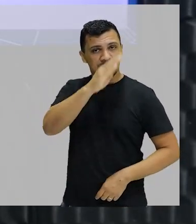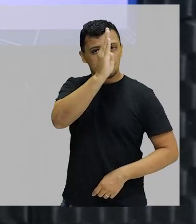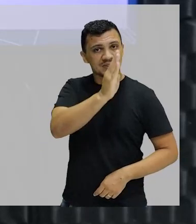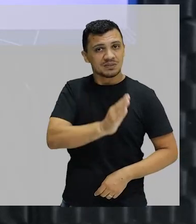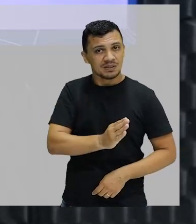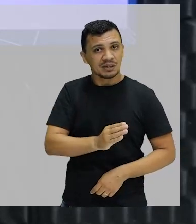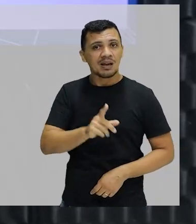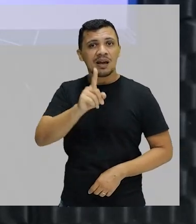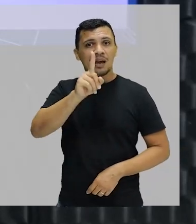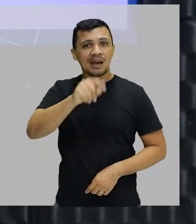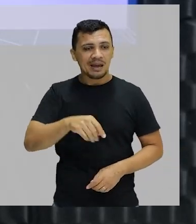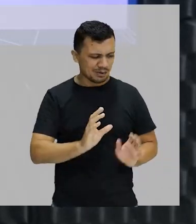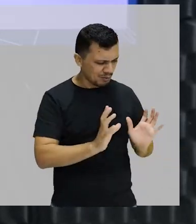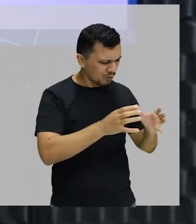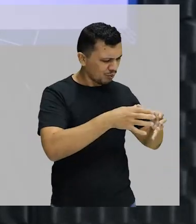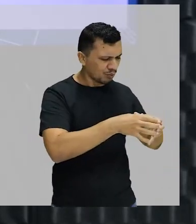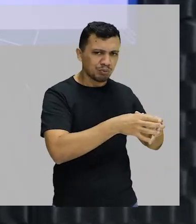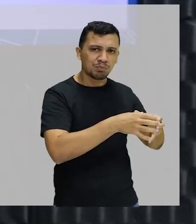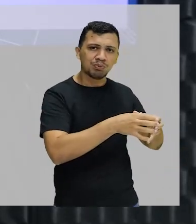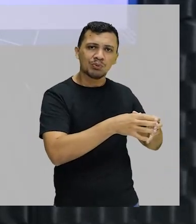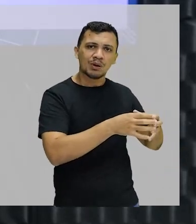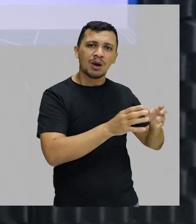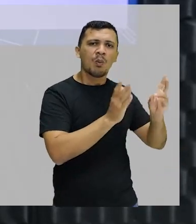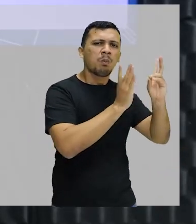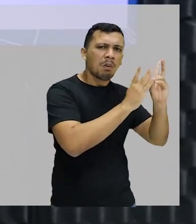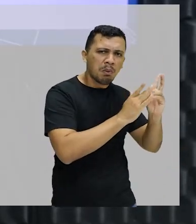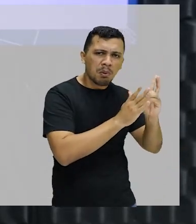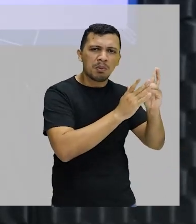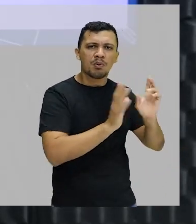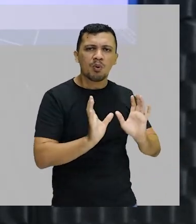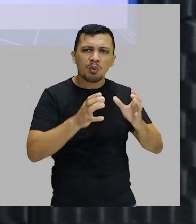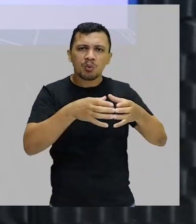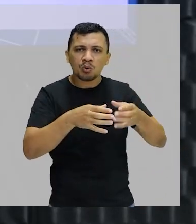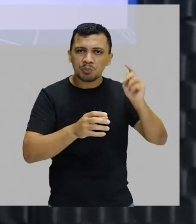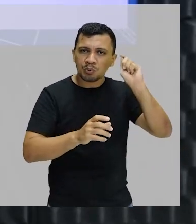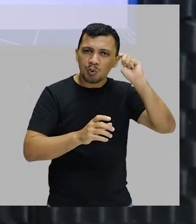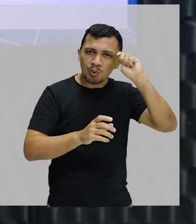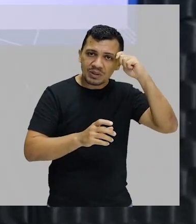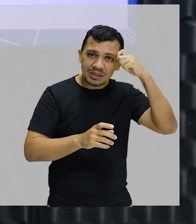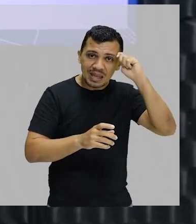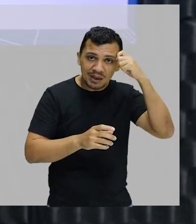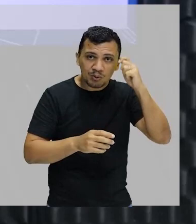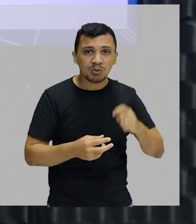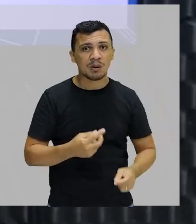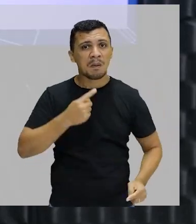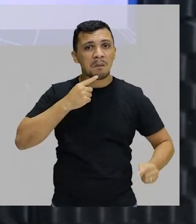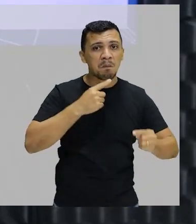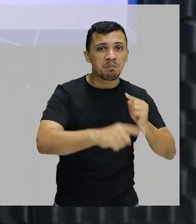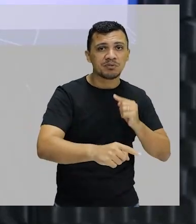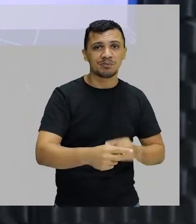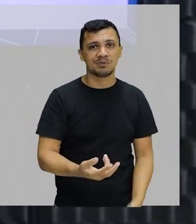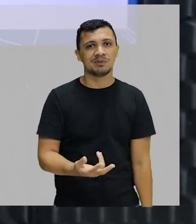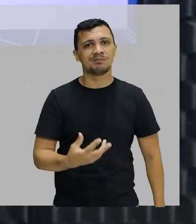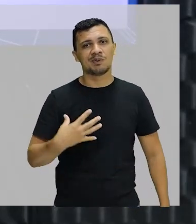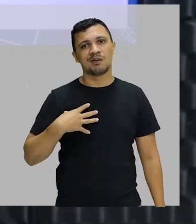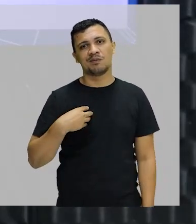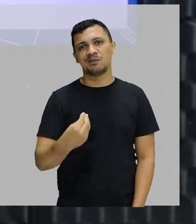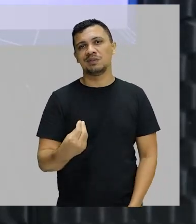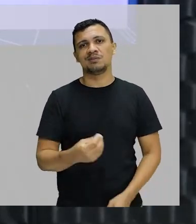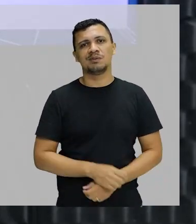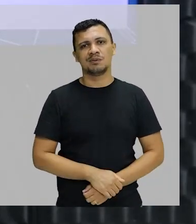seria a esterilização de negros e indígenas, para que eles não se reproduzissem mais. É um absurdo, né,